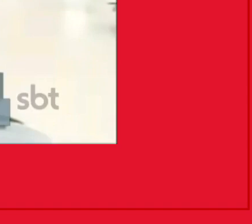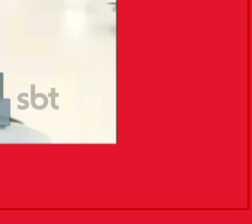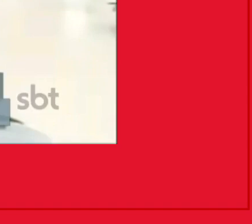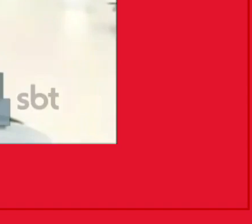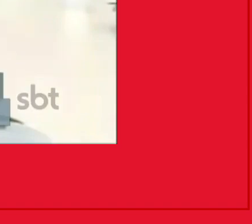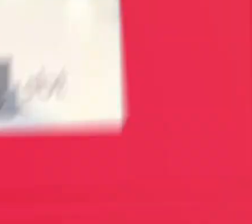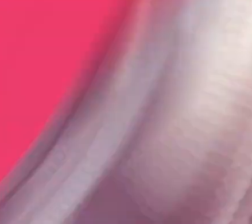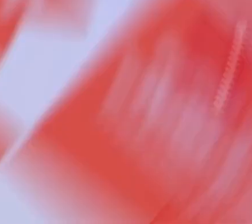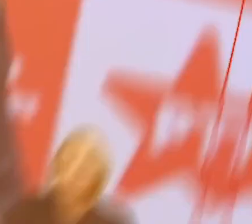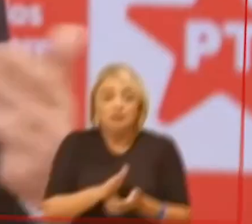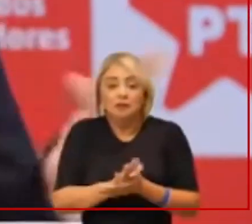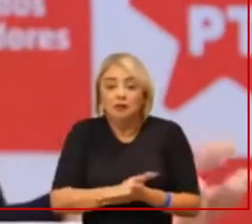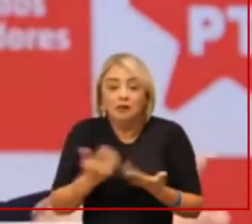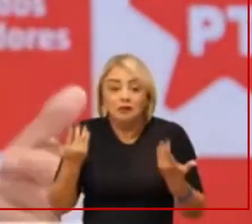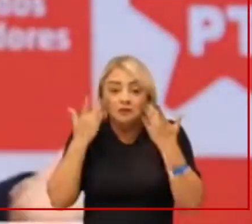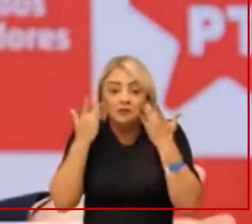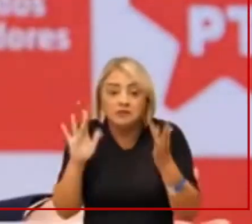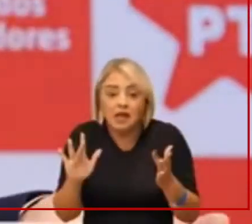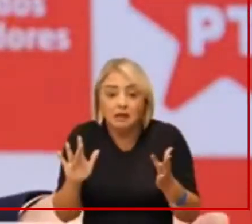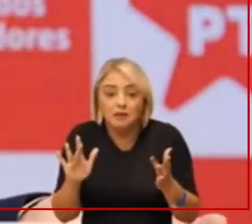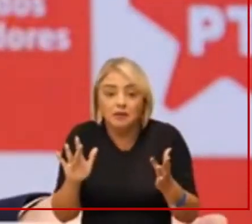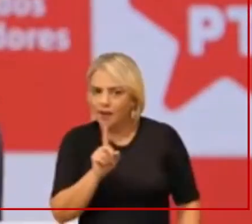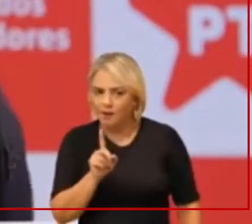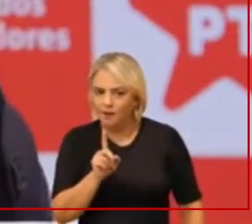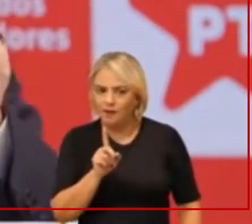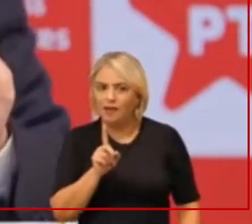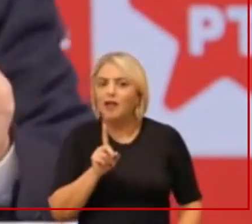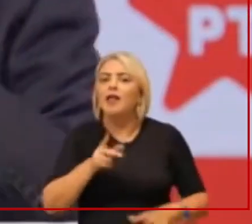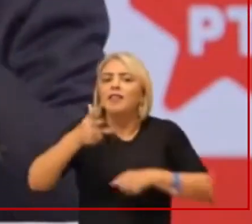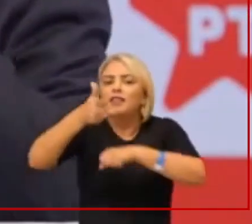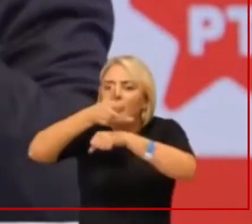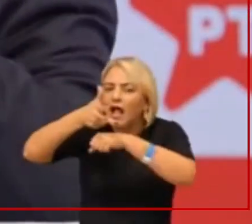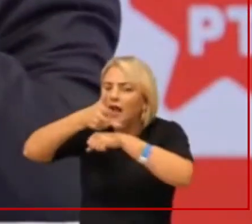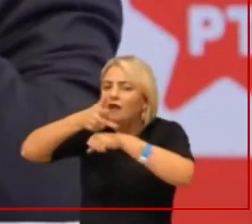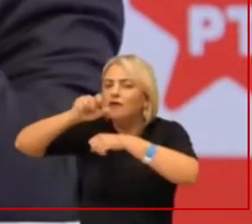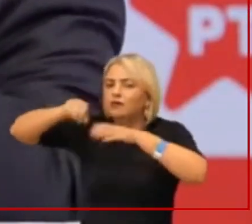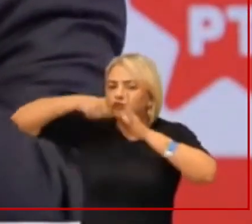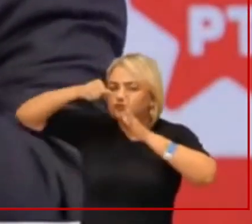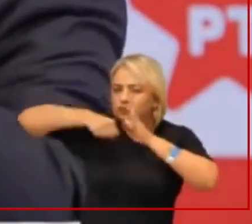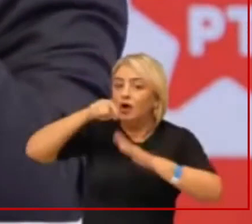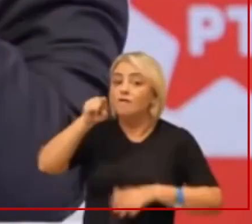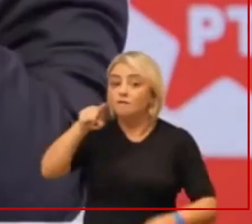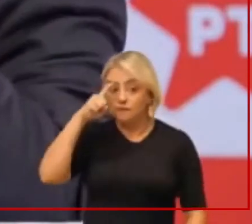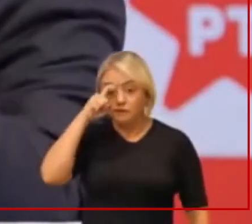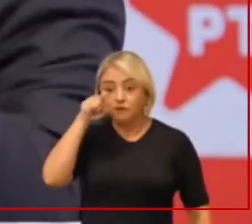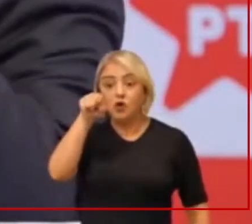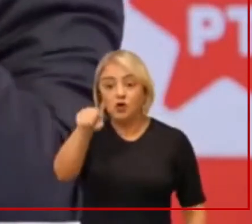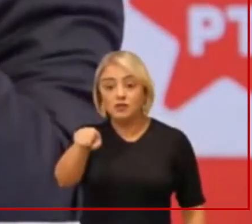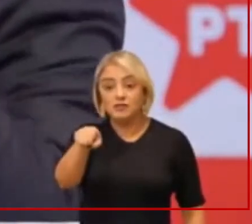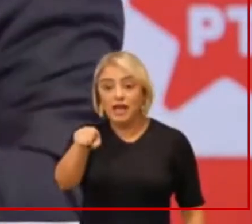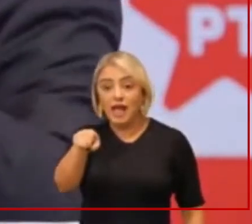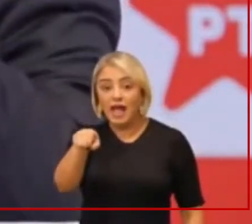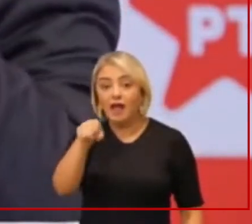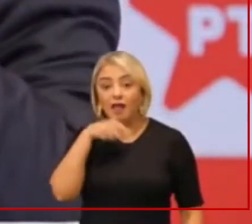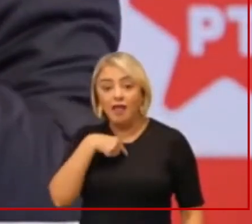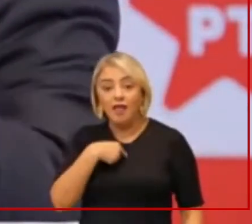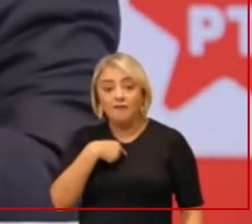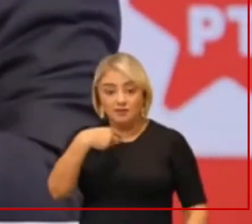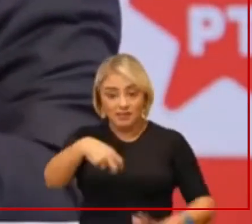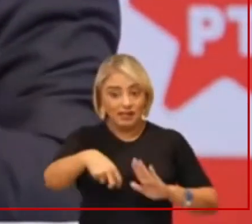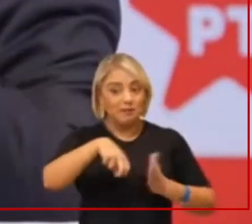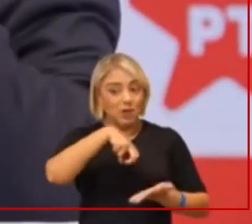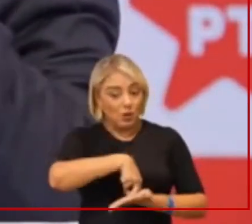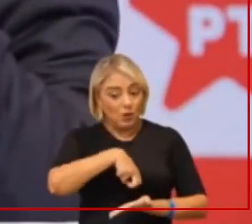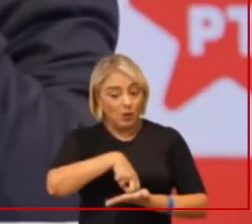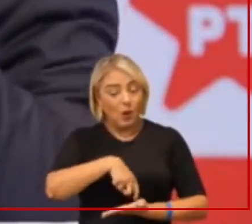de suspeitas. Nem ele sabia que eu cometi. Tá gravado lá, eu dizendo pro Moro, você está condenado a me